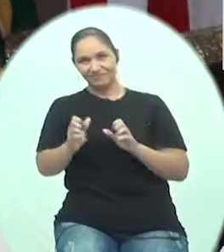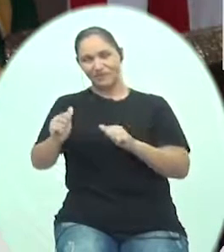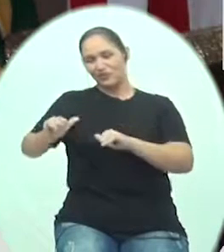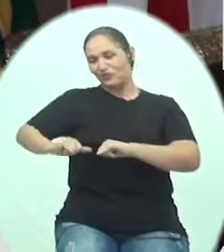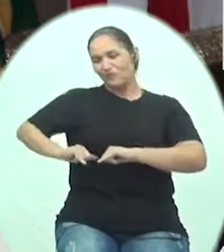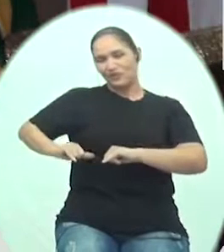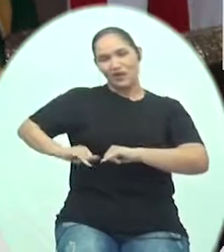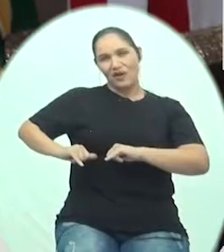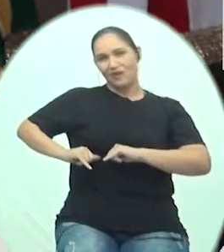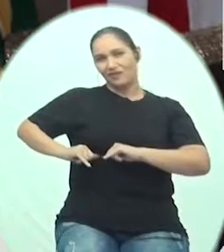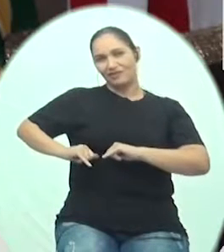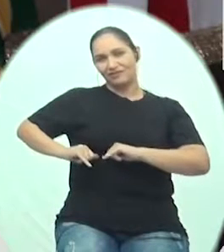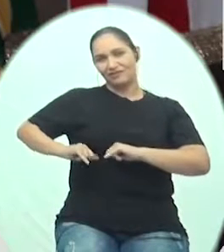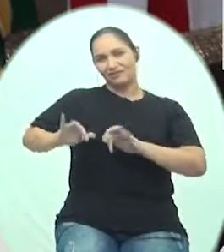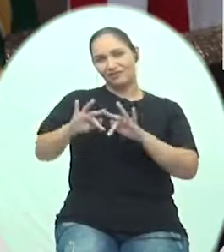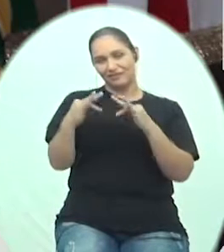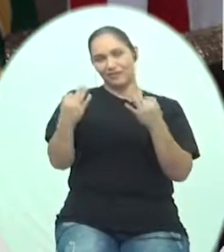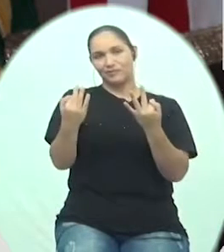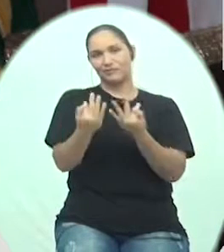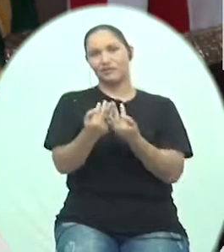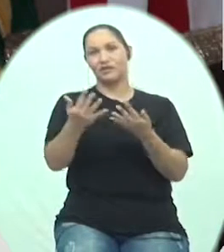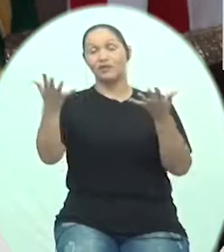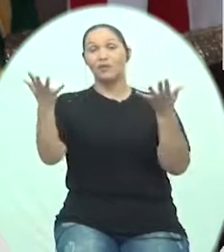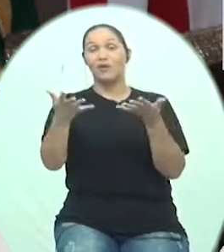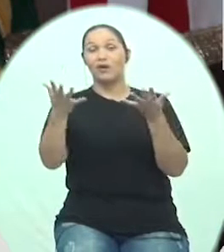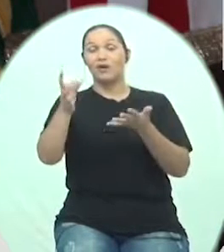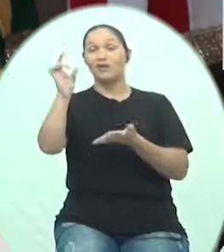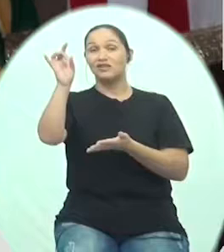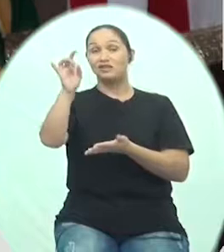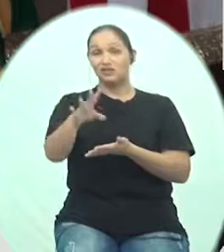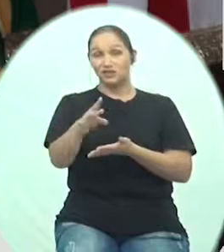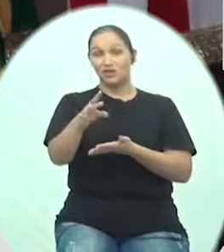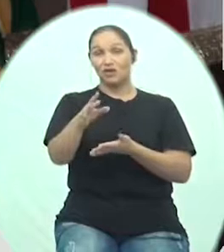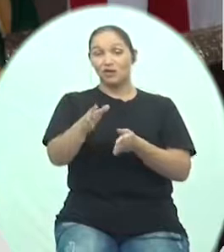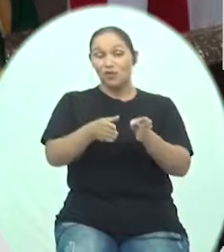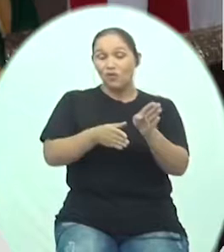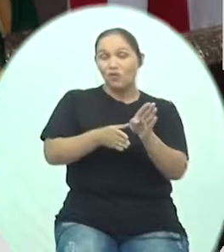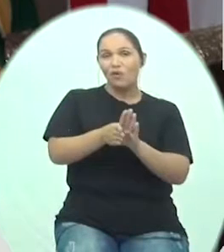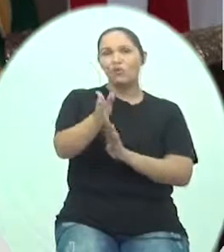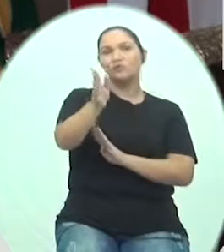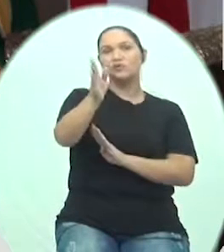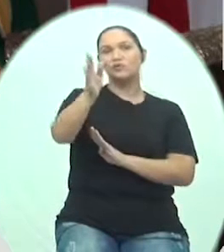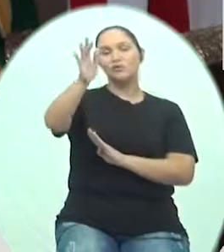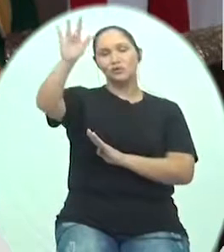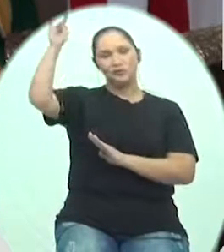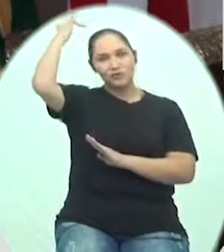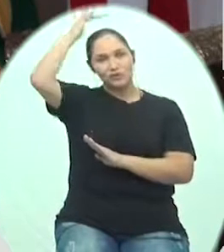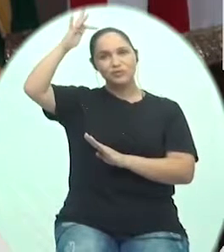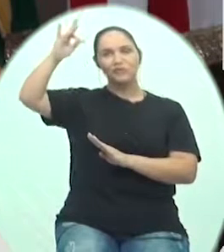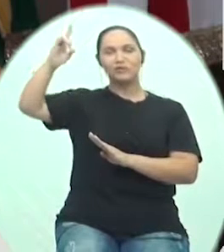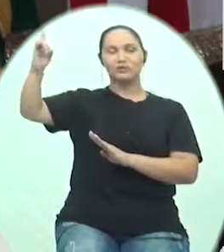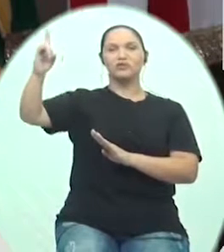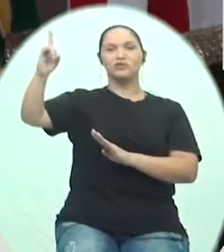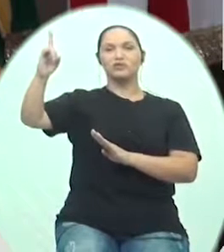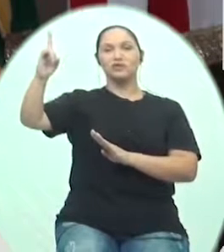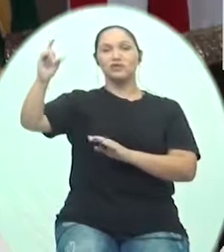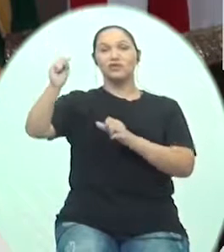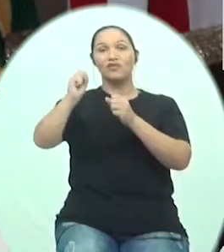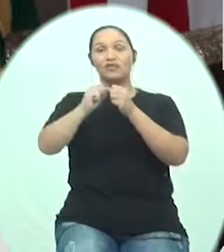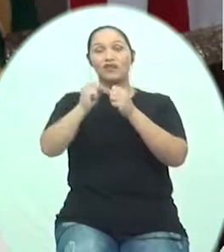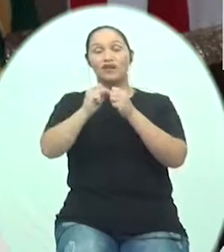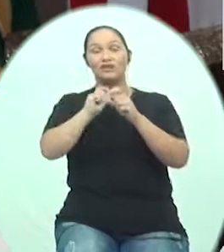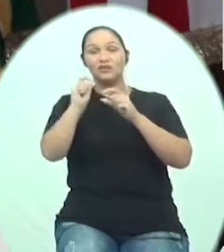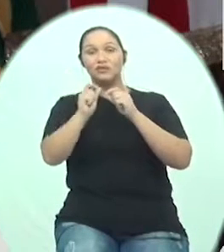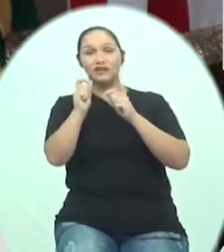só a graça só o conforto e consolo do Espírito Santo para dar esperança não só a você